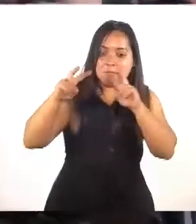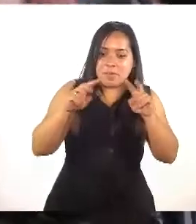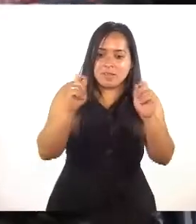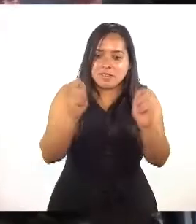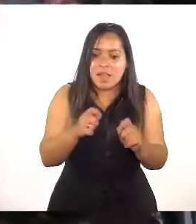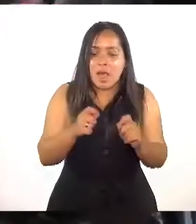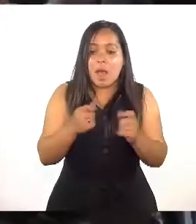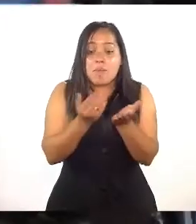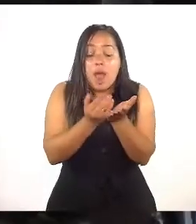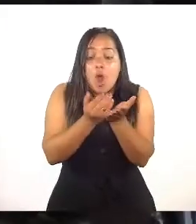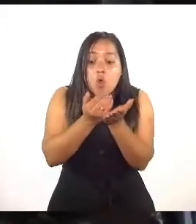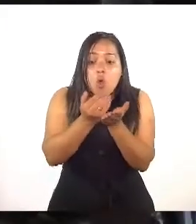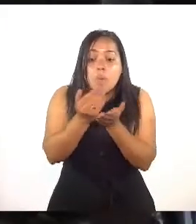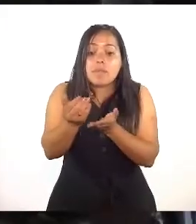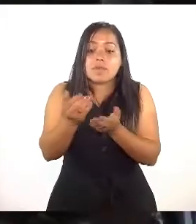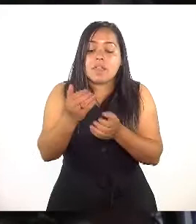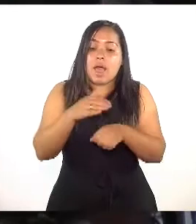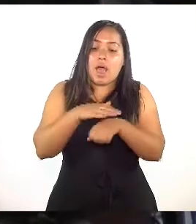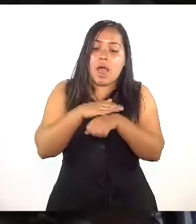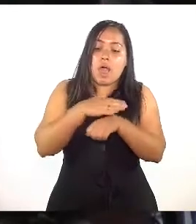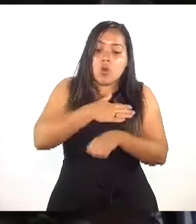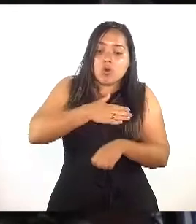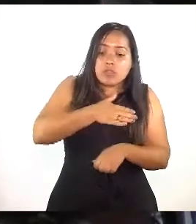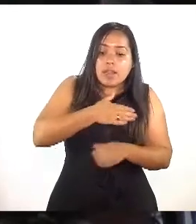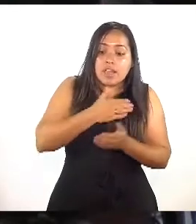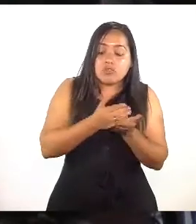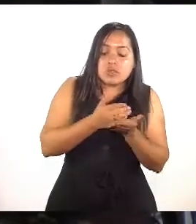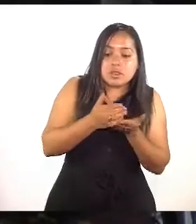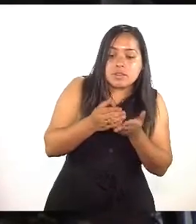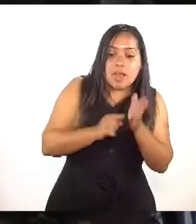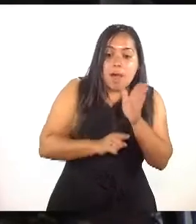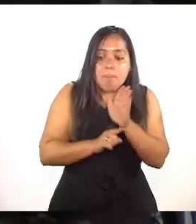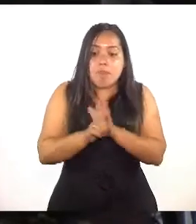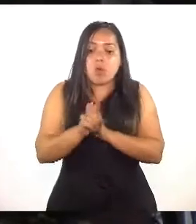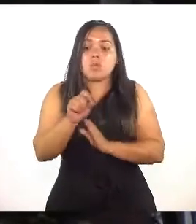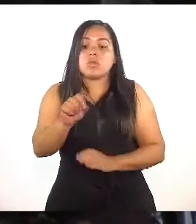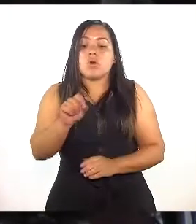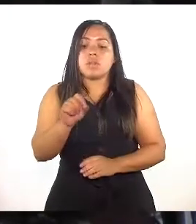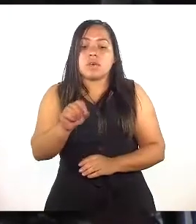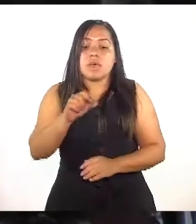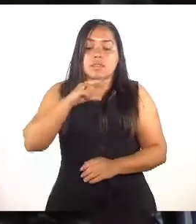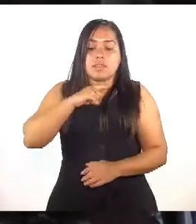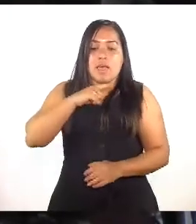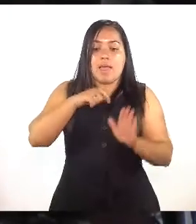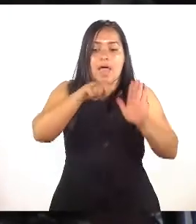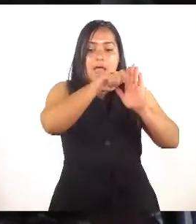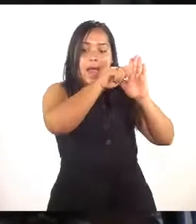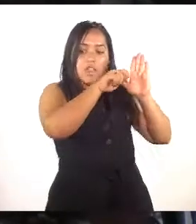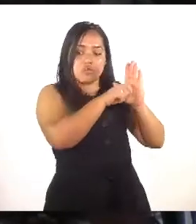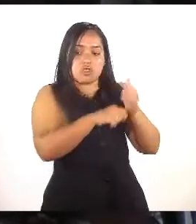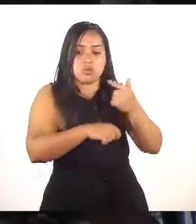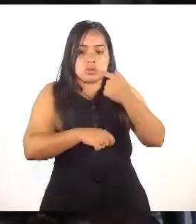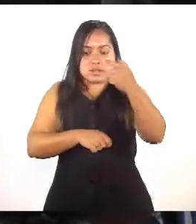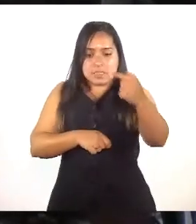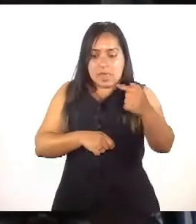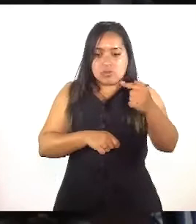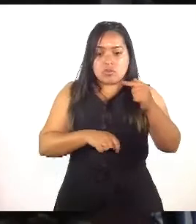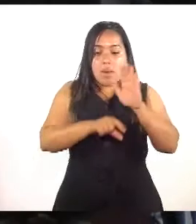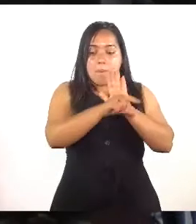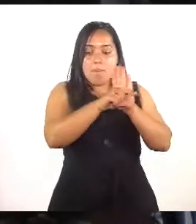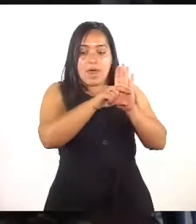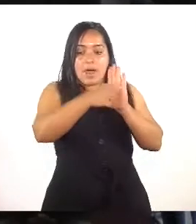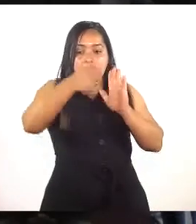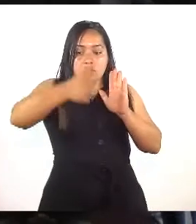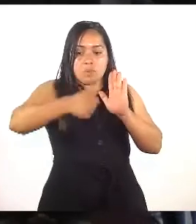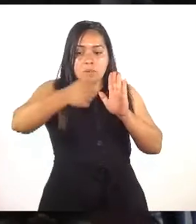eu gostaria de iniciar a pergunta, doutor Rafael. Tendo em vista o artigo 7º, parágrafo 1º da Lei